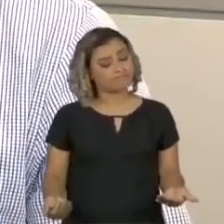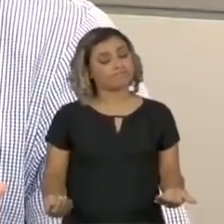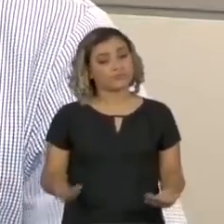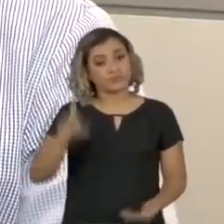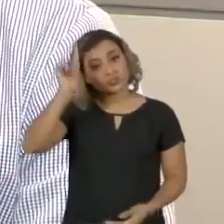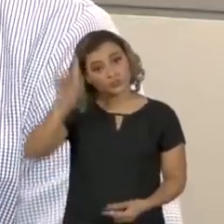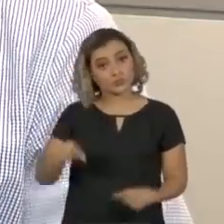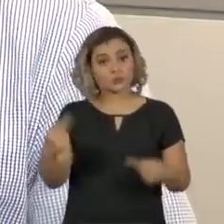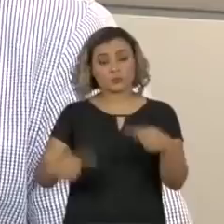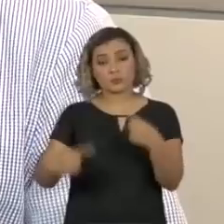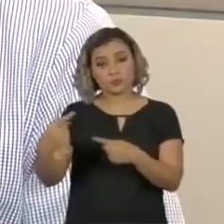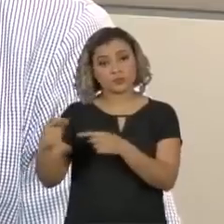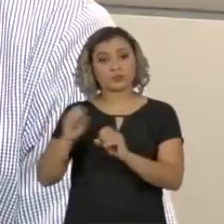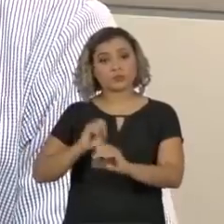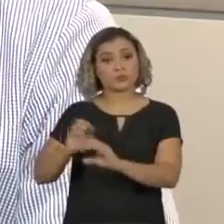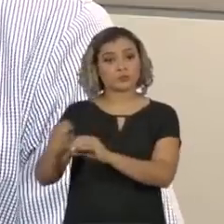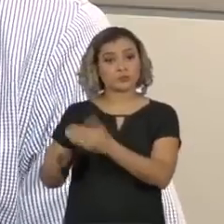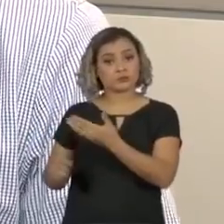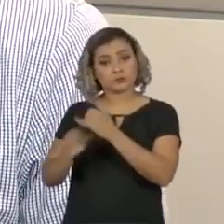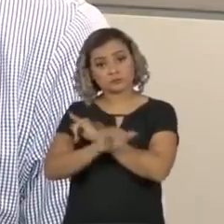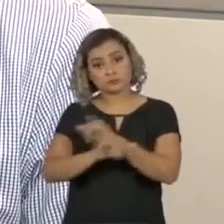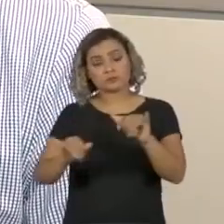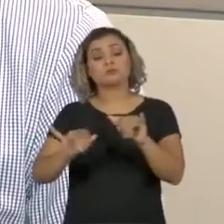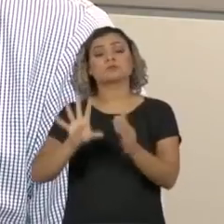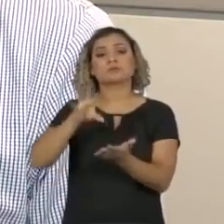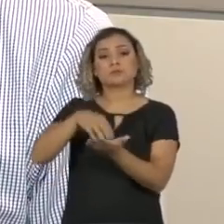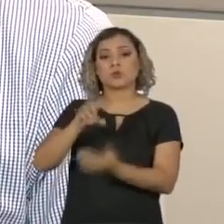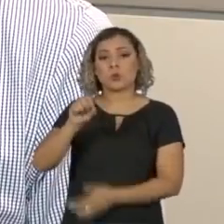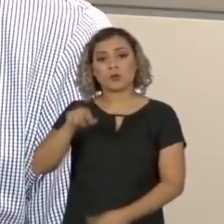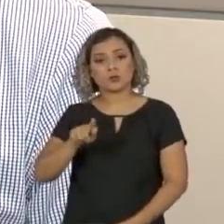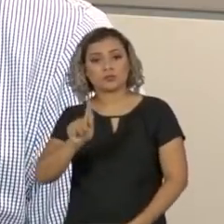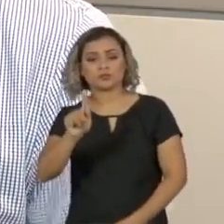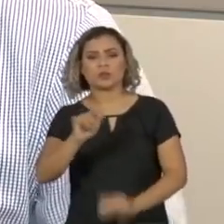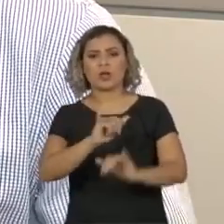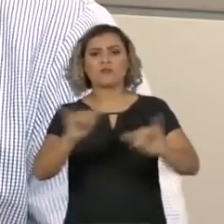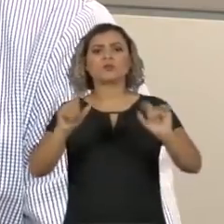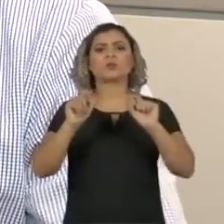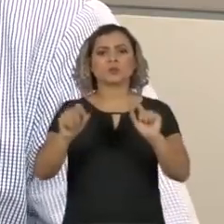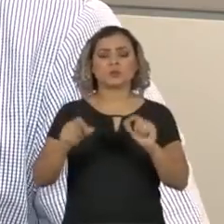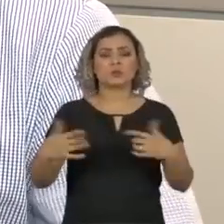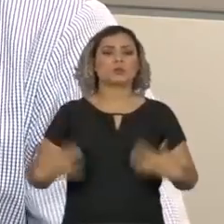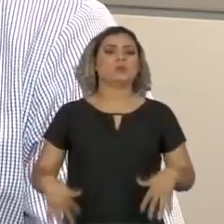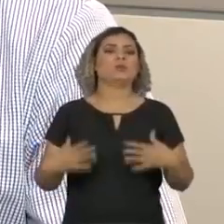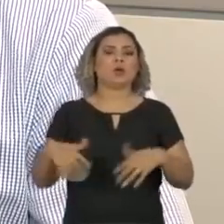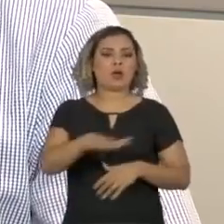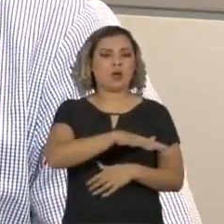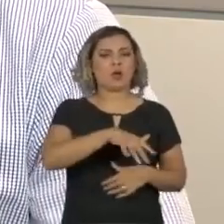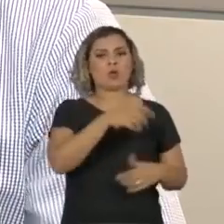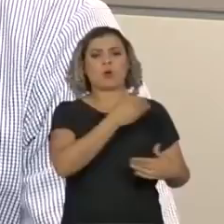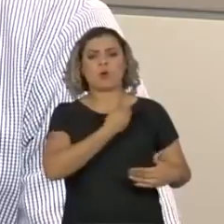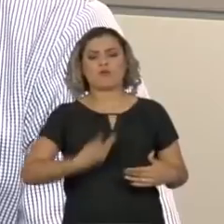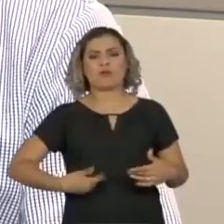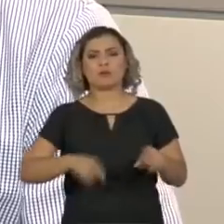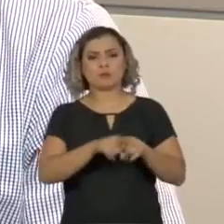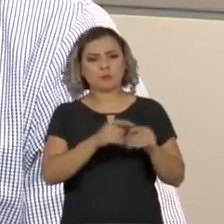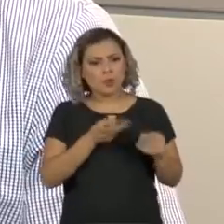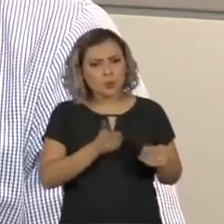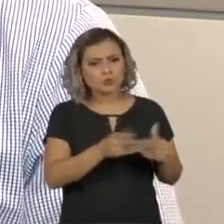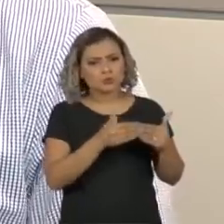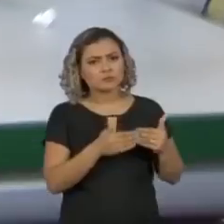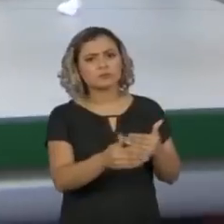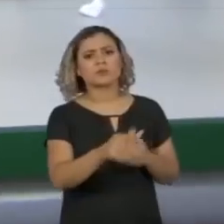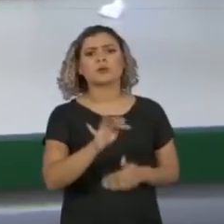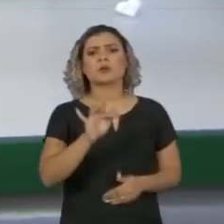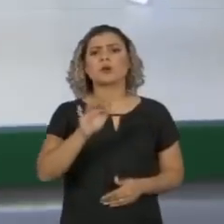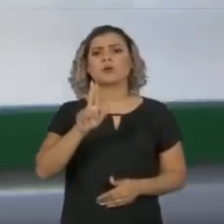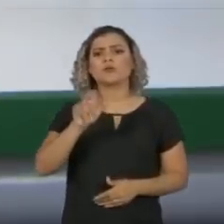de políticas educacionais da ONG Todos pela Educação também destaca as poucas discussões no governo sobre a continuidade do Fundeb.